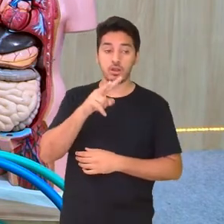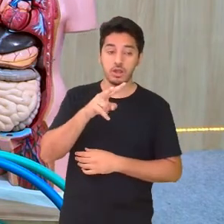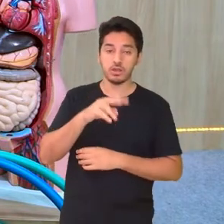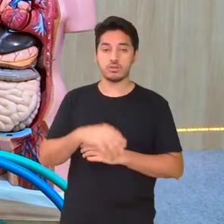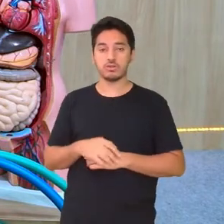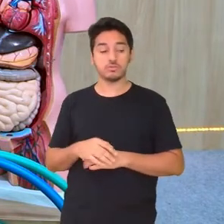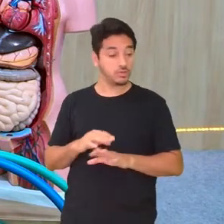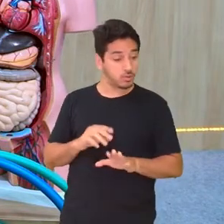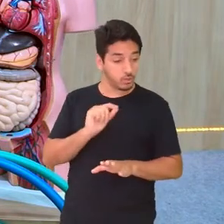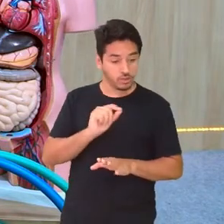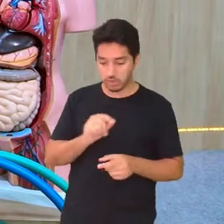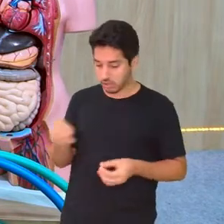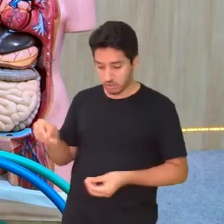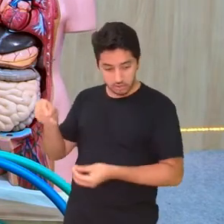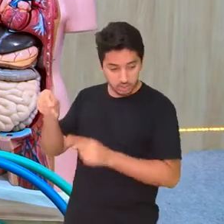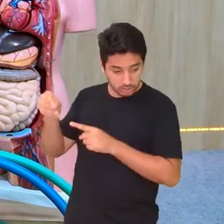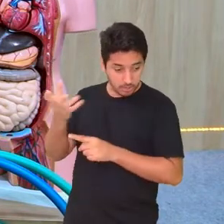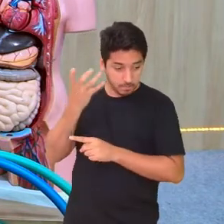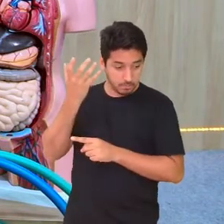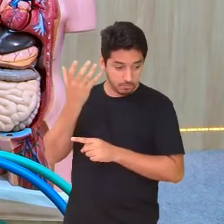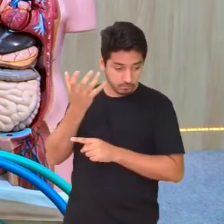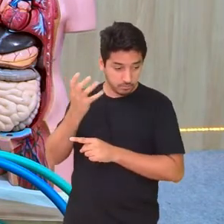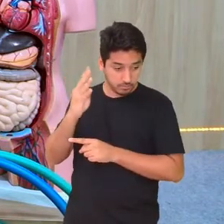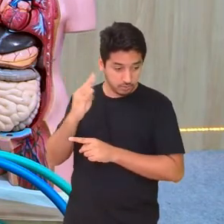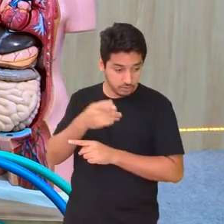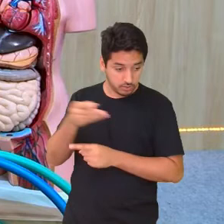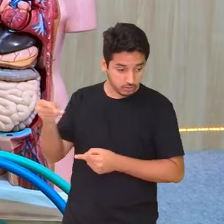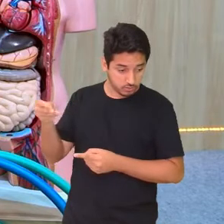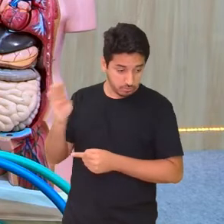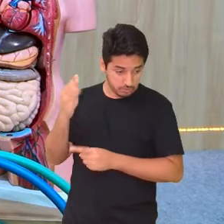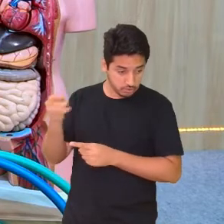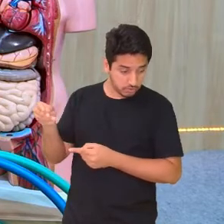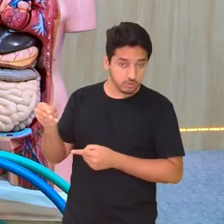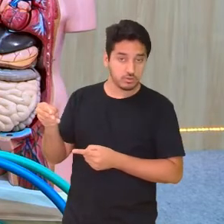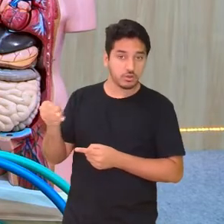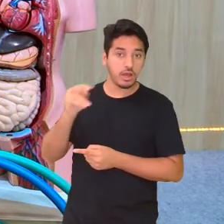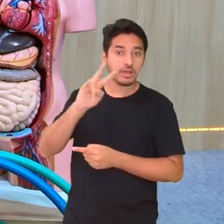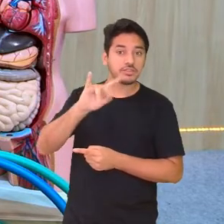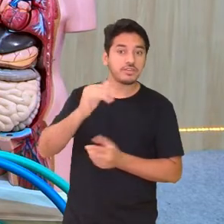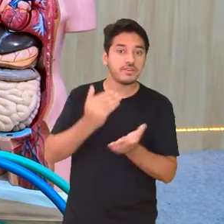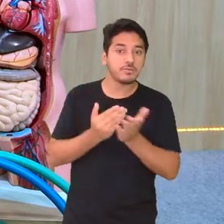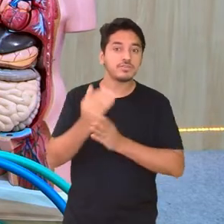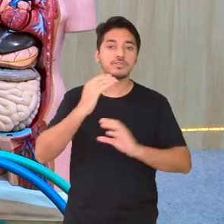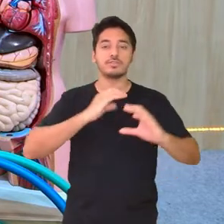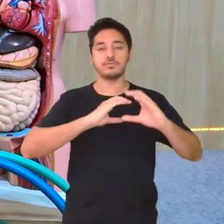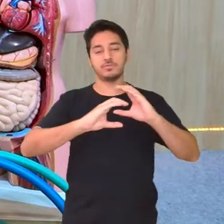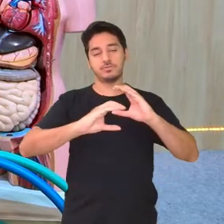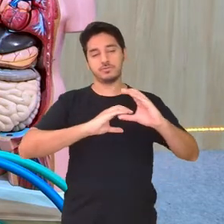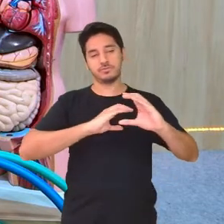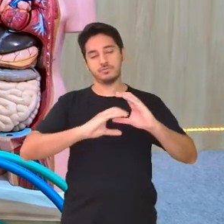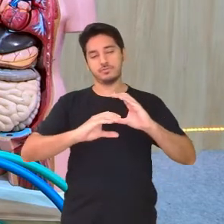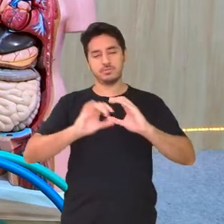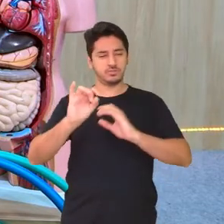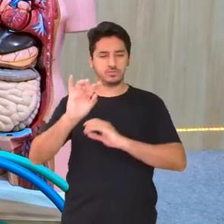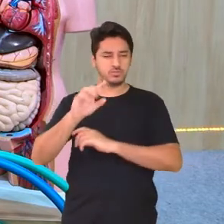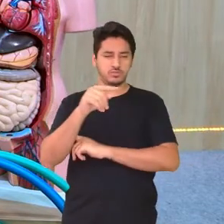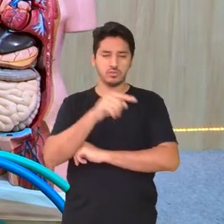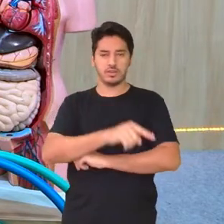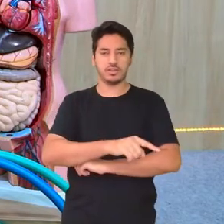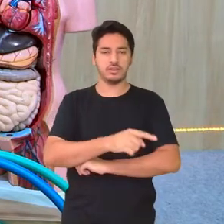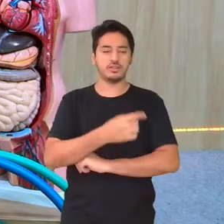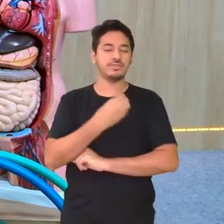expressar. Então, já começa a ter uma comunicação aí de verdade acontecendo. E não só ele tentando